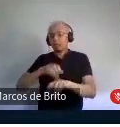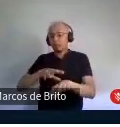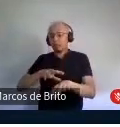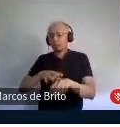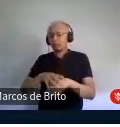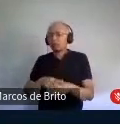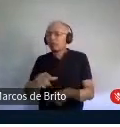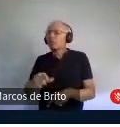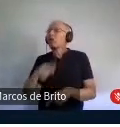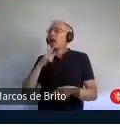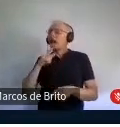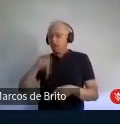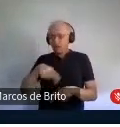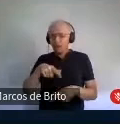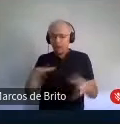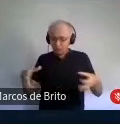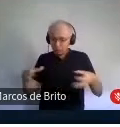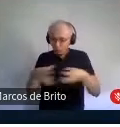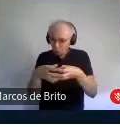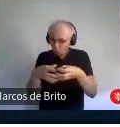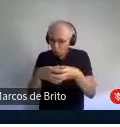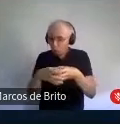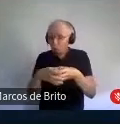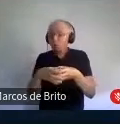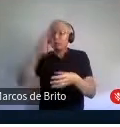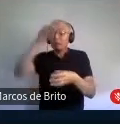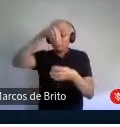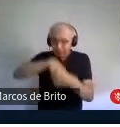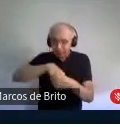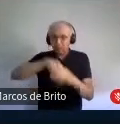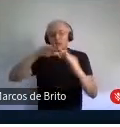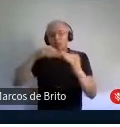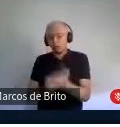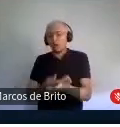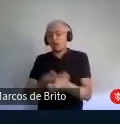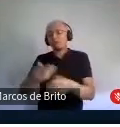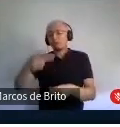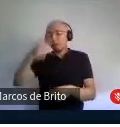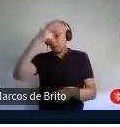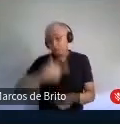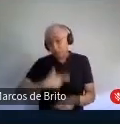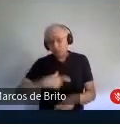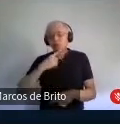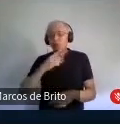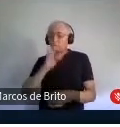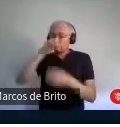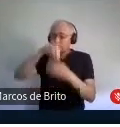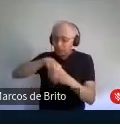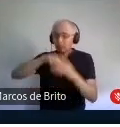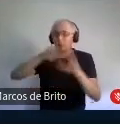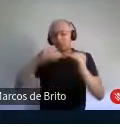como público-alvo o intérprete que atuava no contexto educacional.